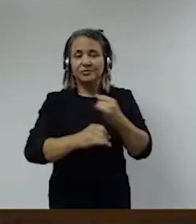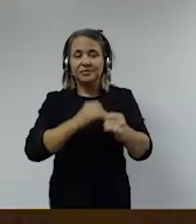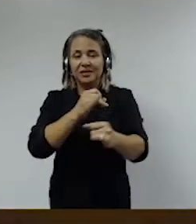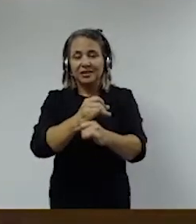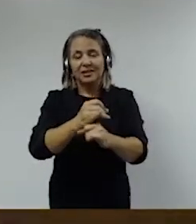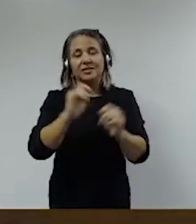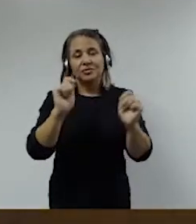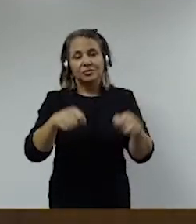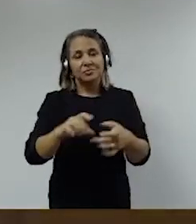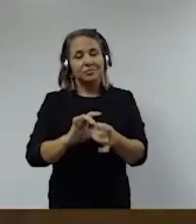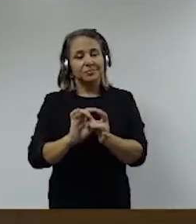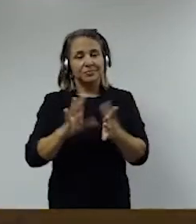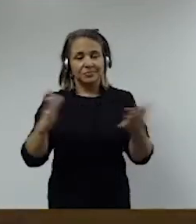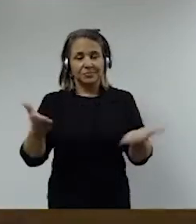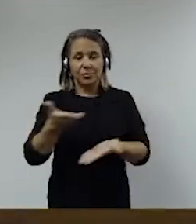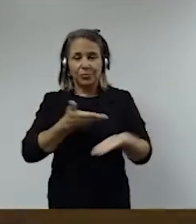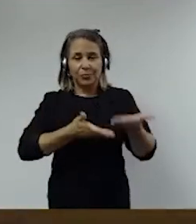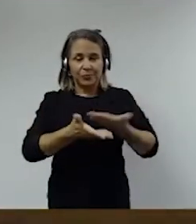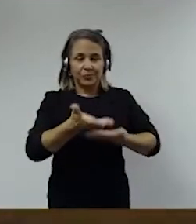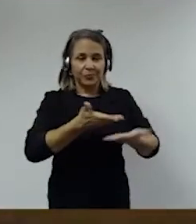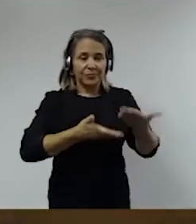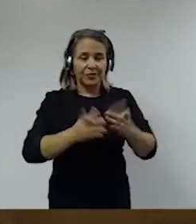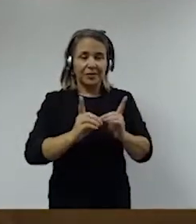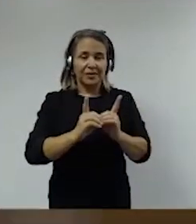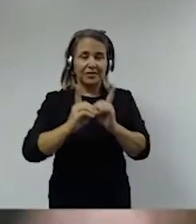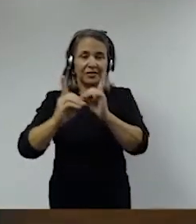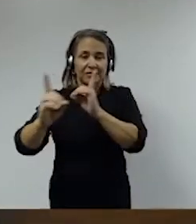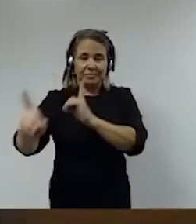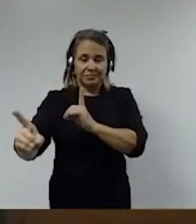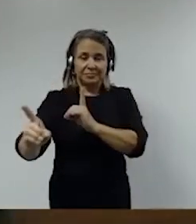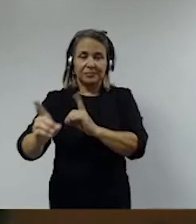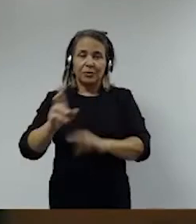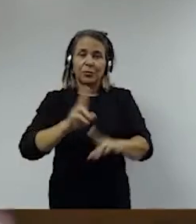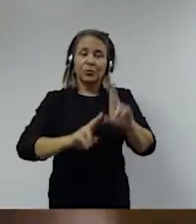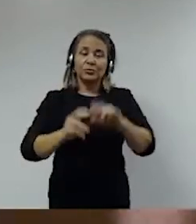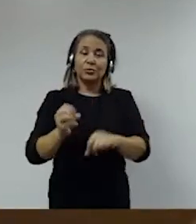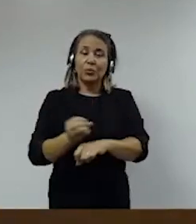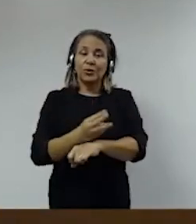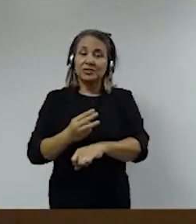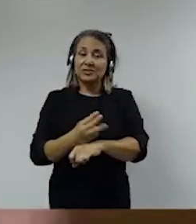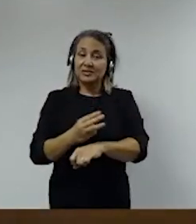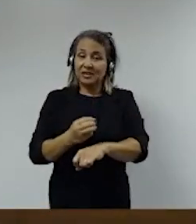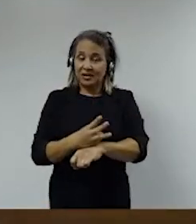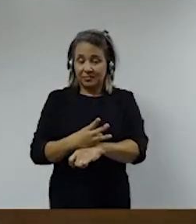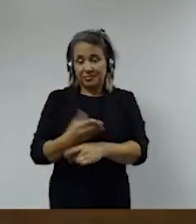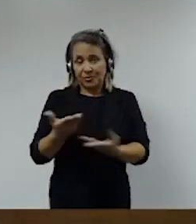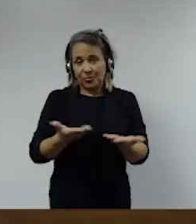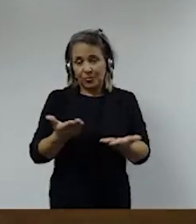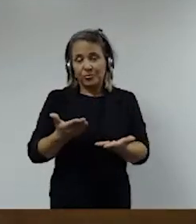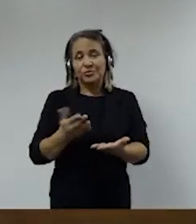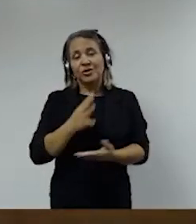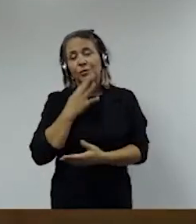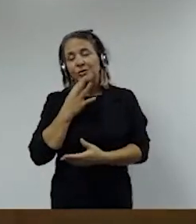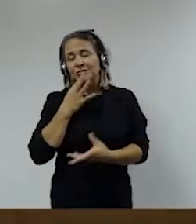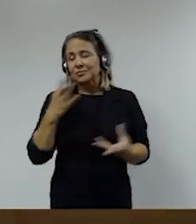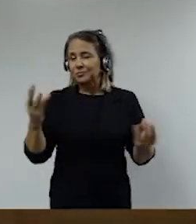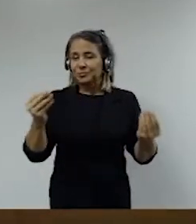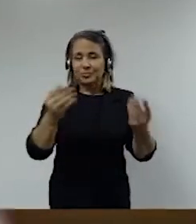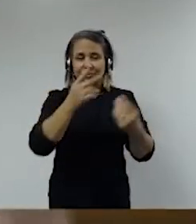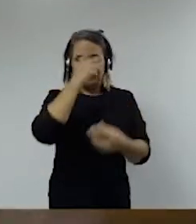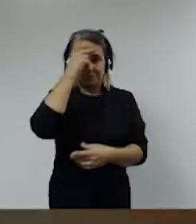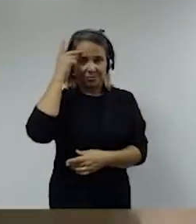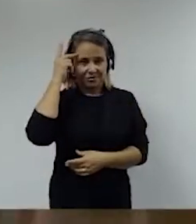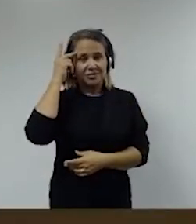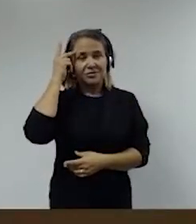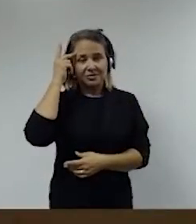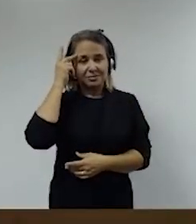aqui esse atendimento à distância, né? O uso do WhatsApp, por exemplo, já é muito conhecido por todos nós